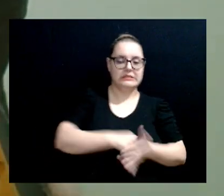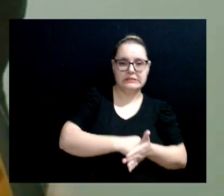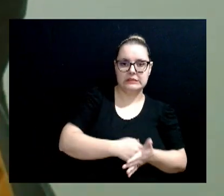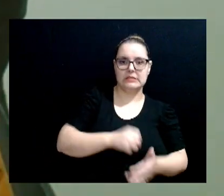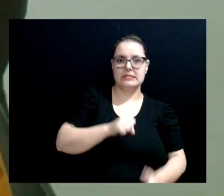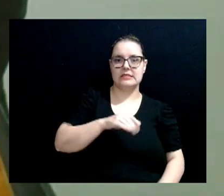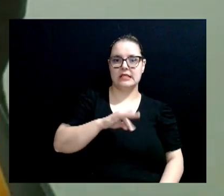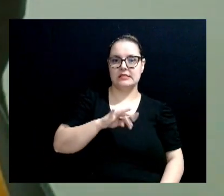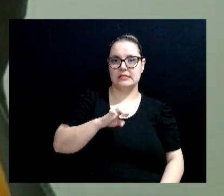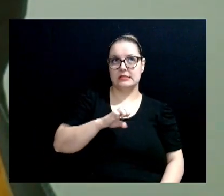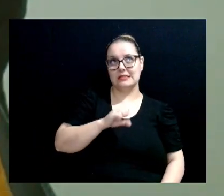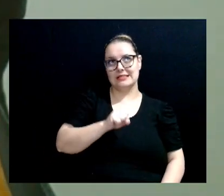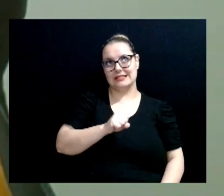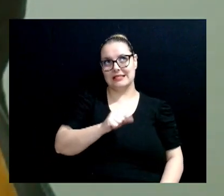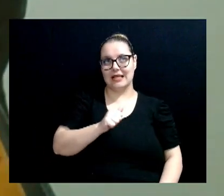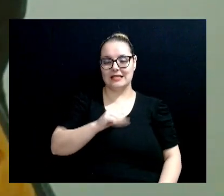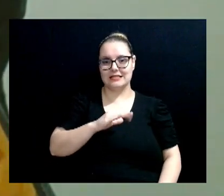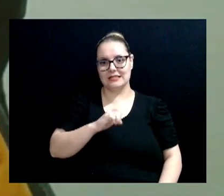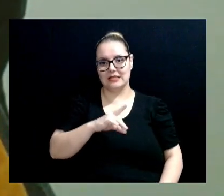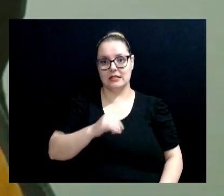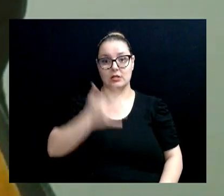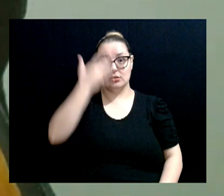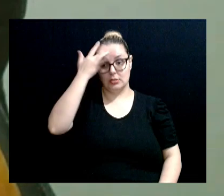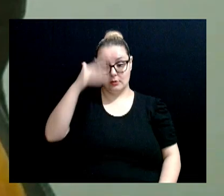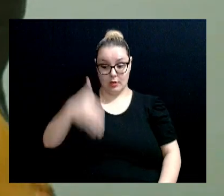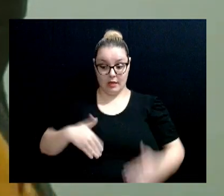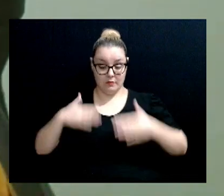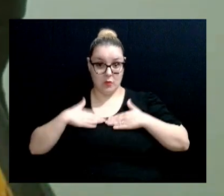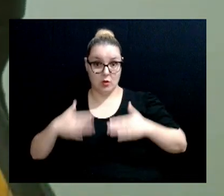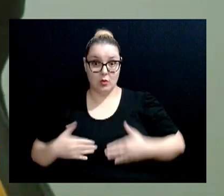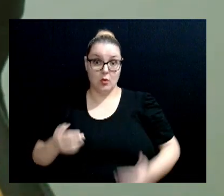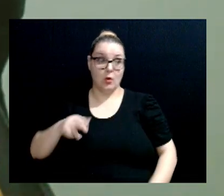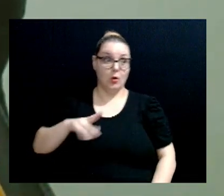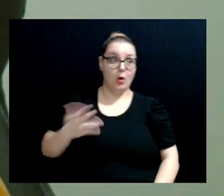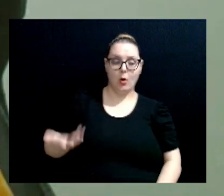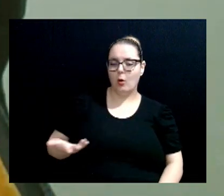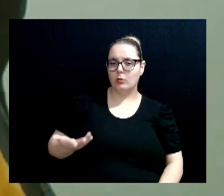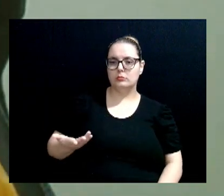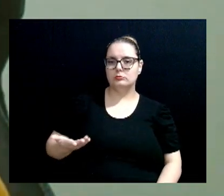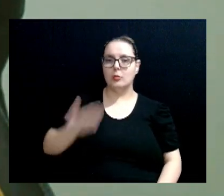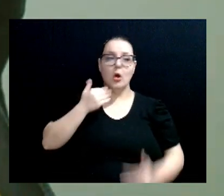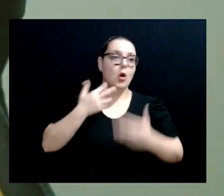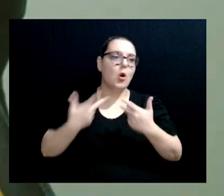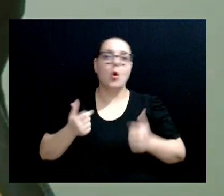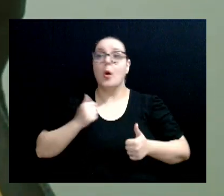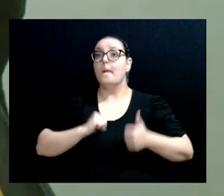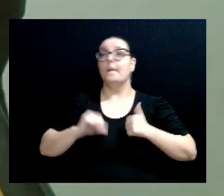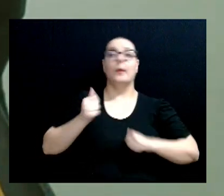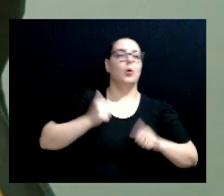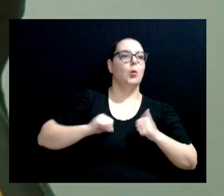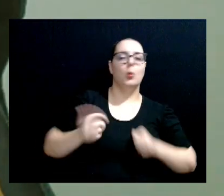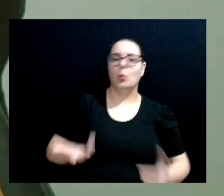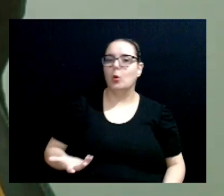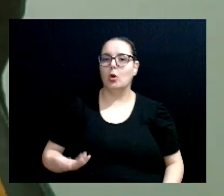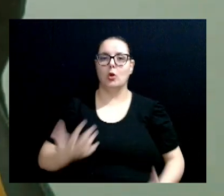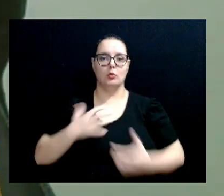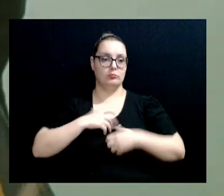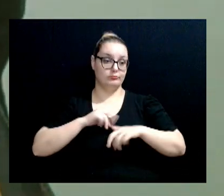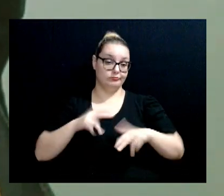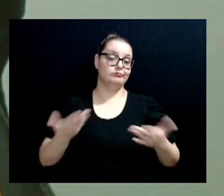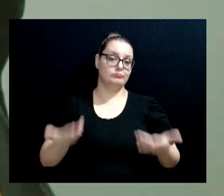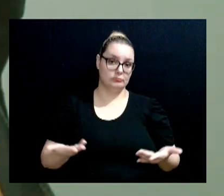uma fome física mesmo, né, ou se elas estavam comendo por ansiedade ali, pelas emoções, né?